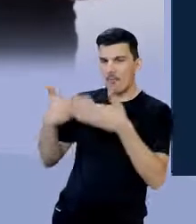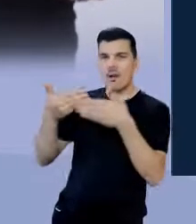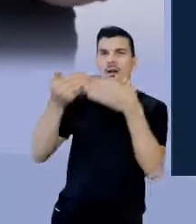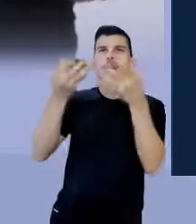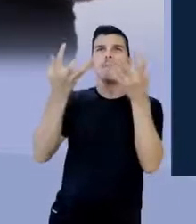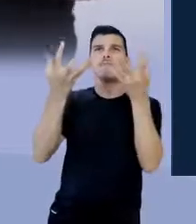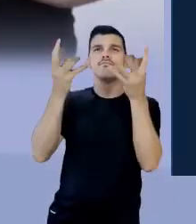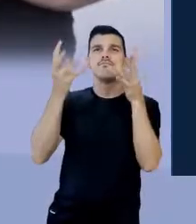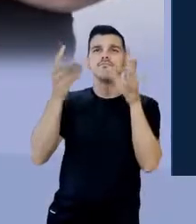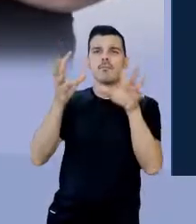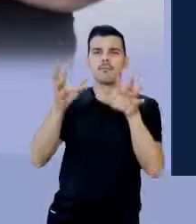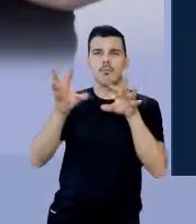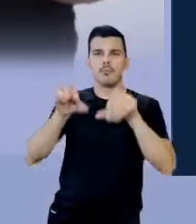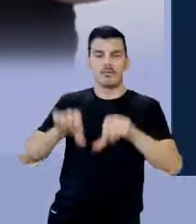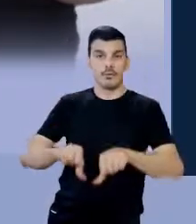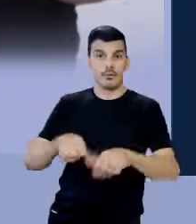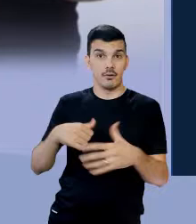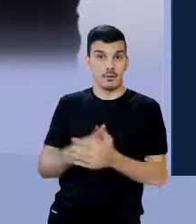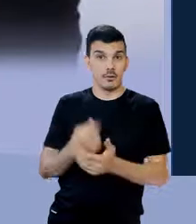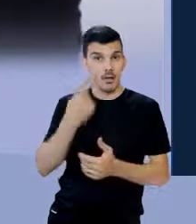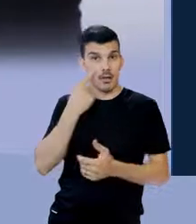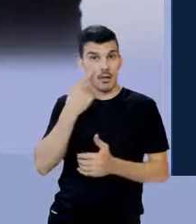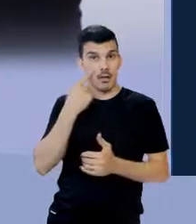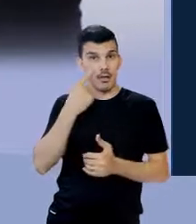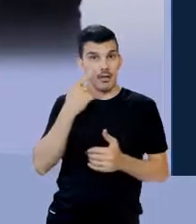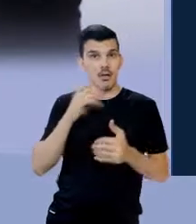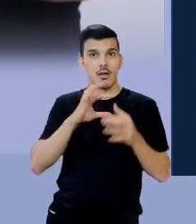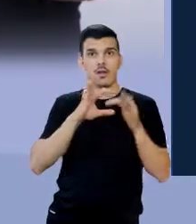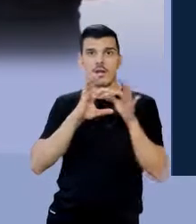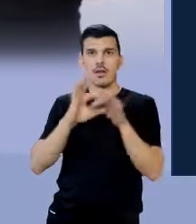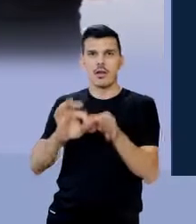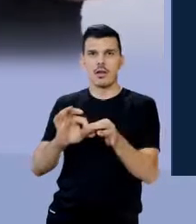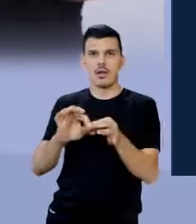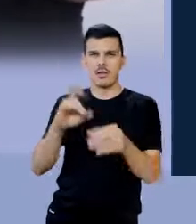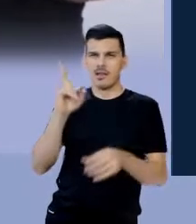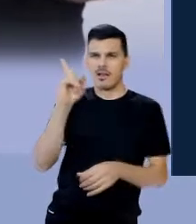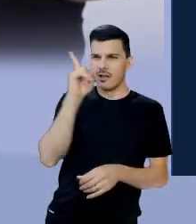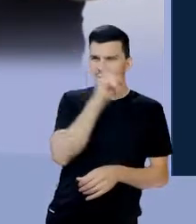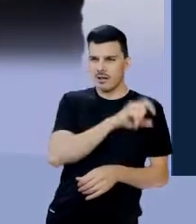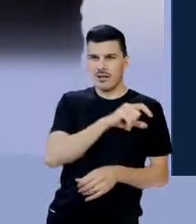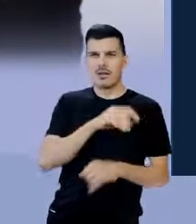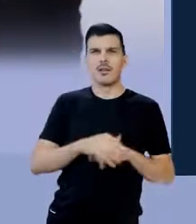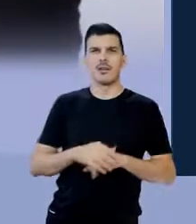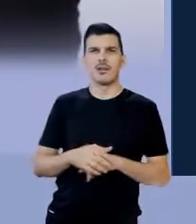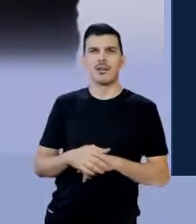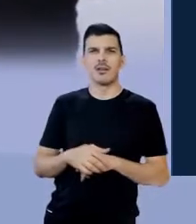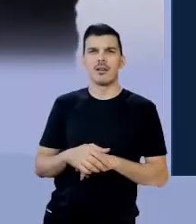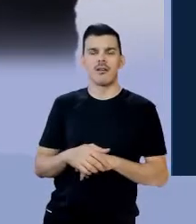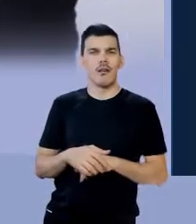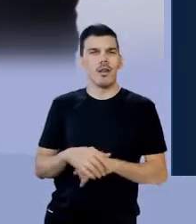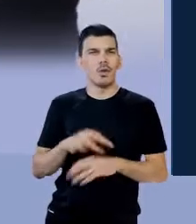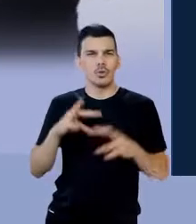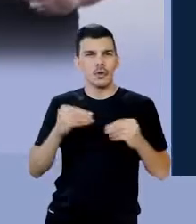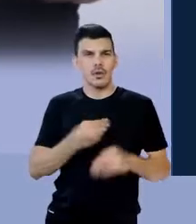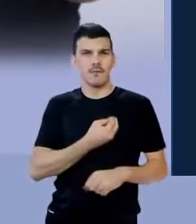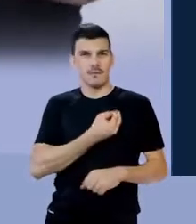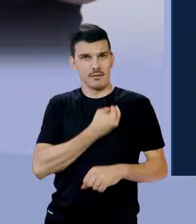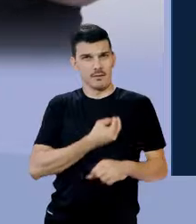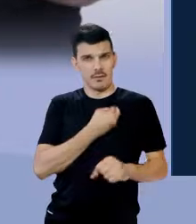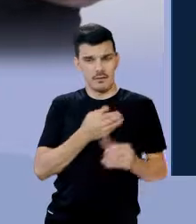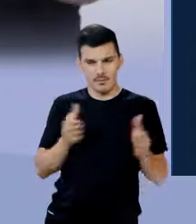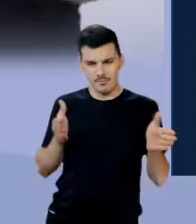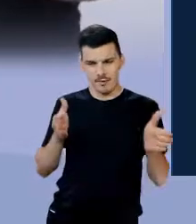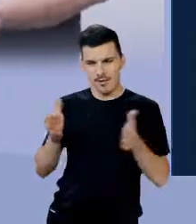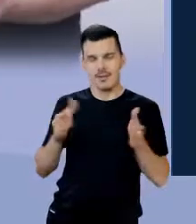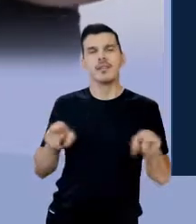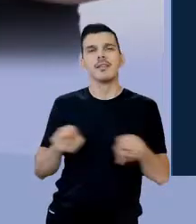de desagregação, ou seja, a destruição de tudo isso. Aquilo que ele viveu no